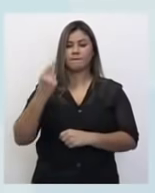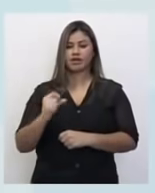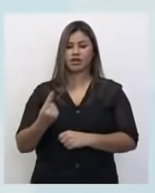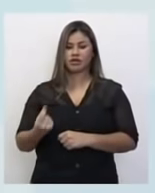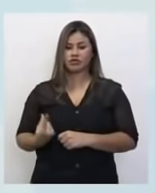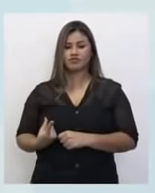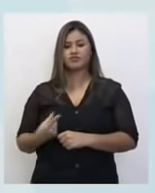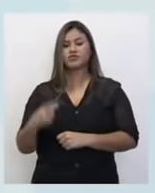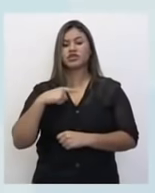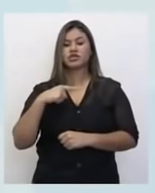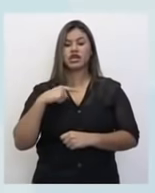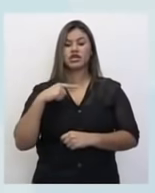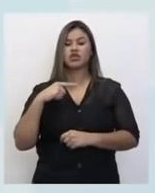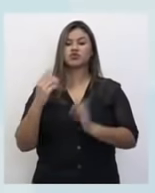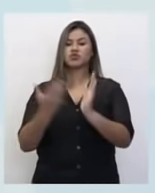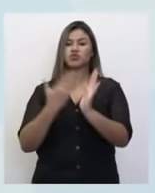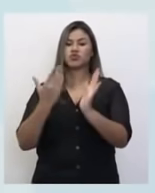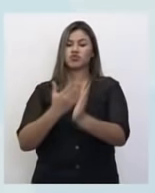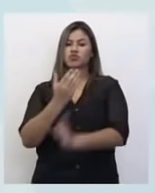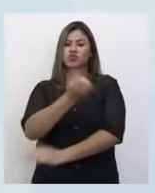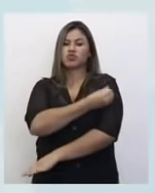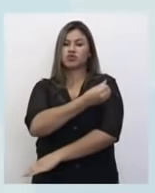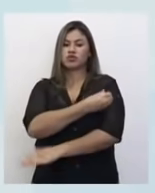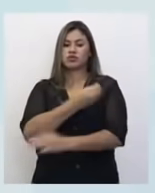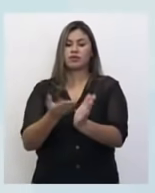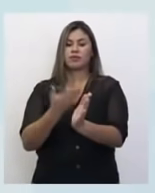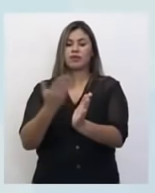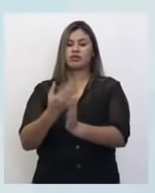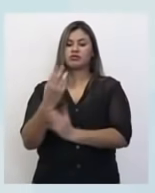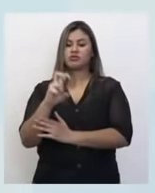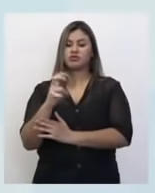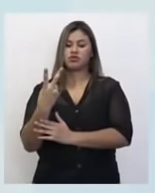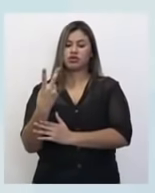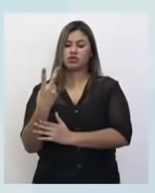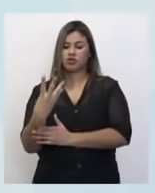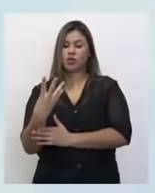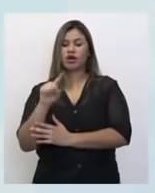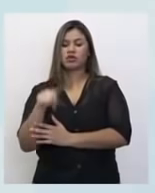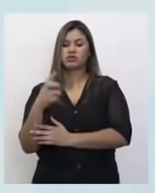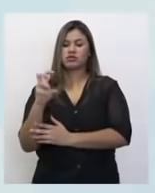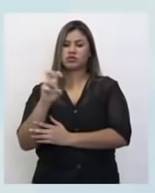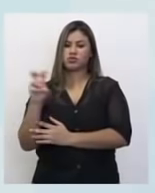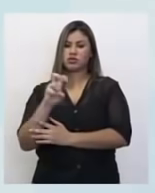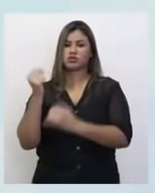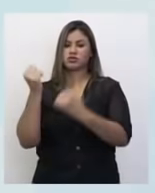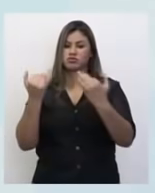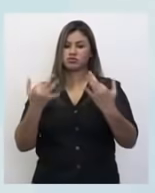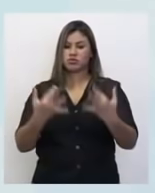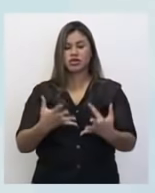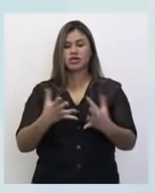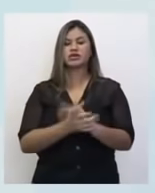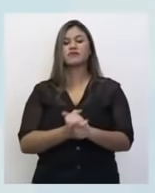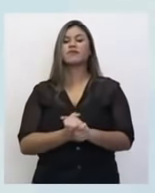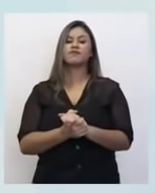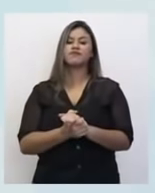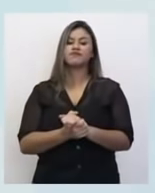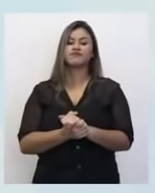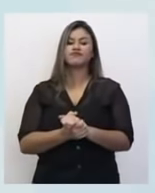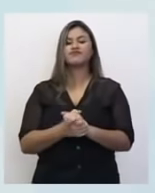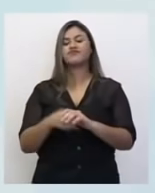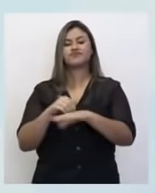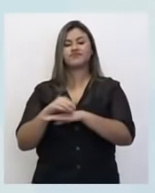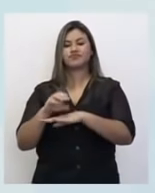tá? Ele vai tá no caderno do sexto ano, na página 54 e 55 a explicação, né? E é a nossa